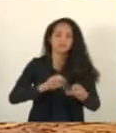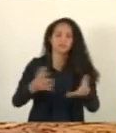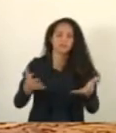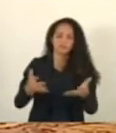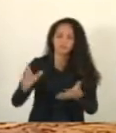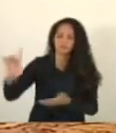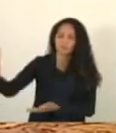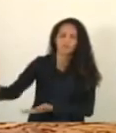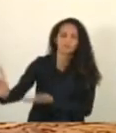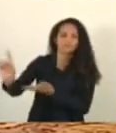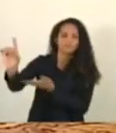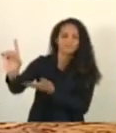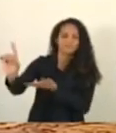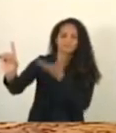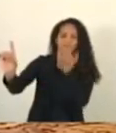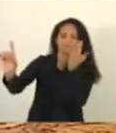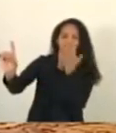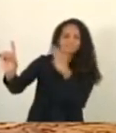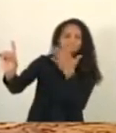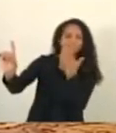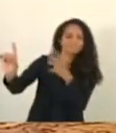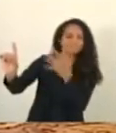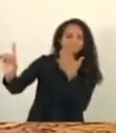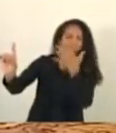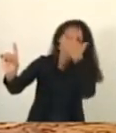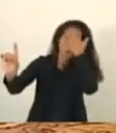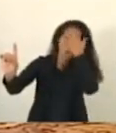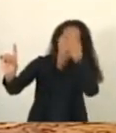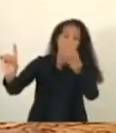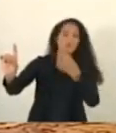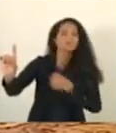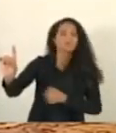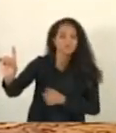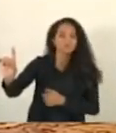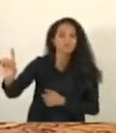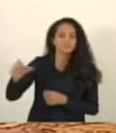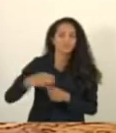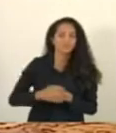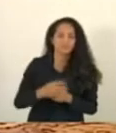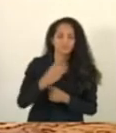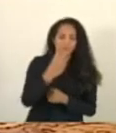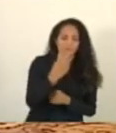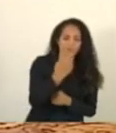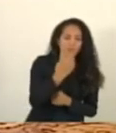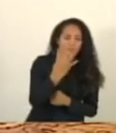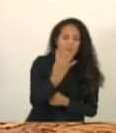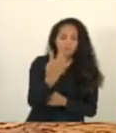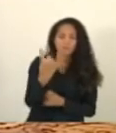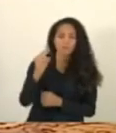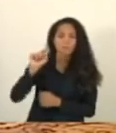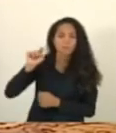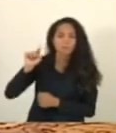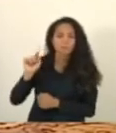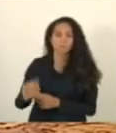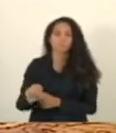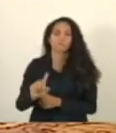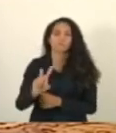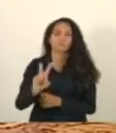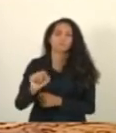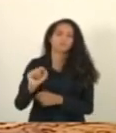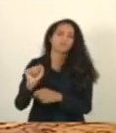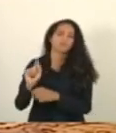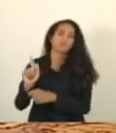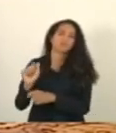governador pelos mais 41 mil vagas para o ensino de tempo integral